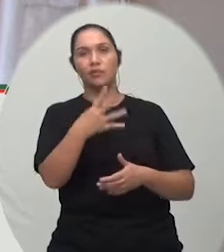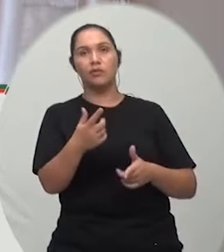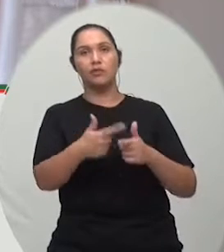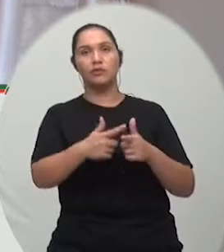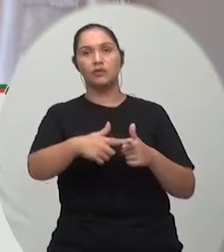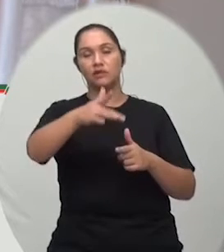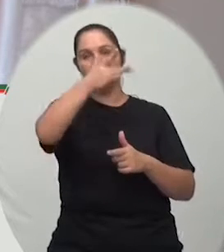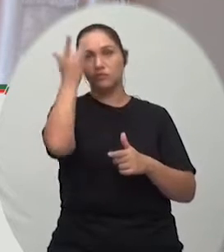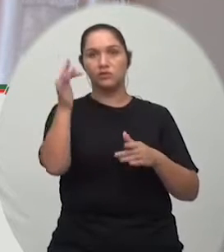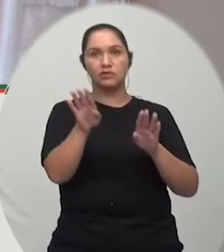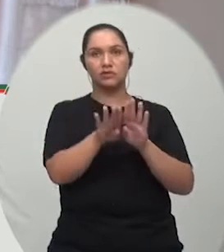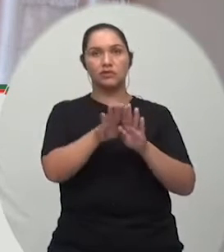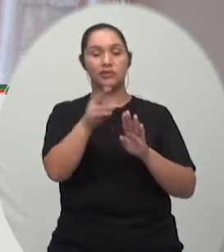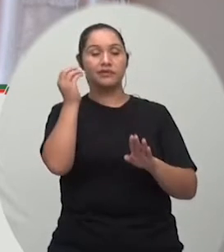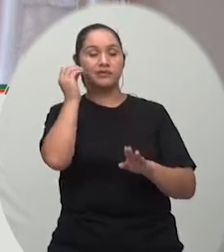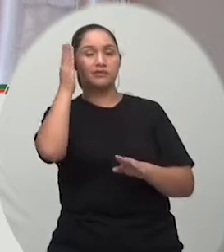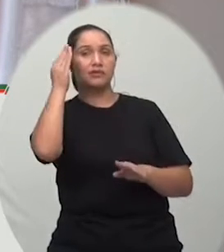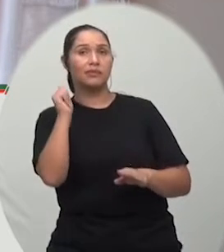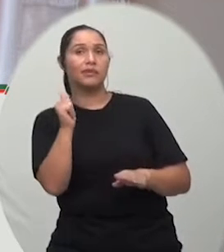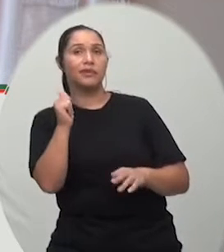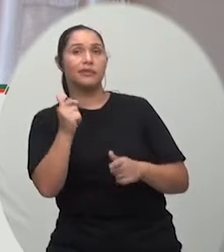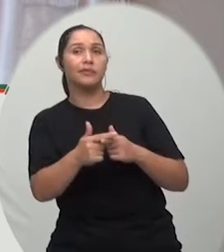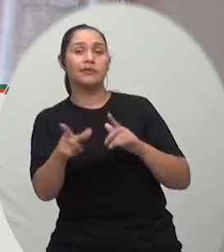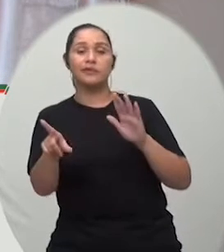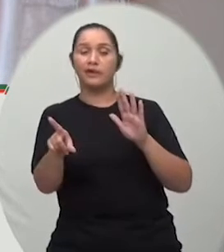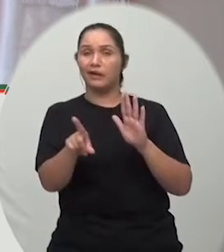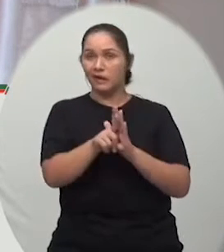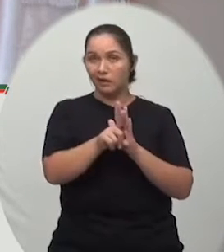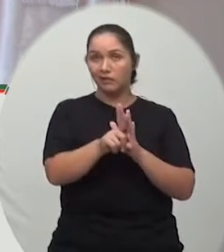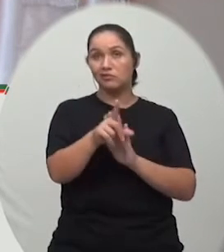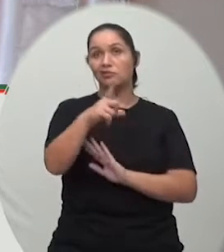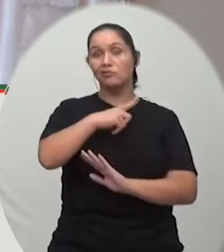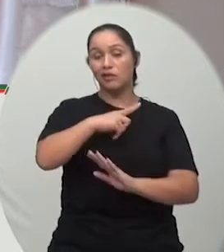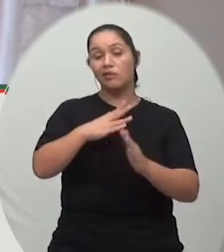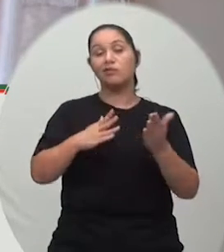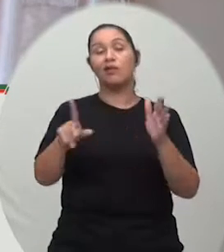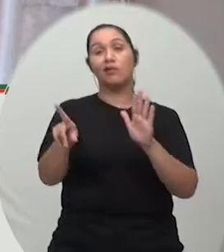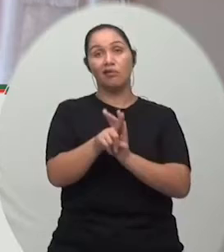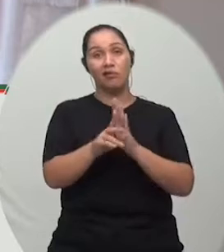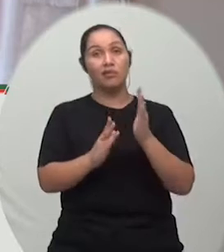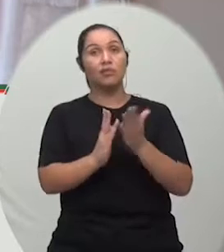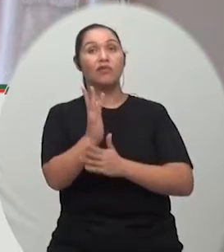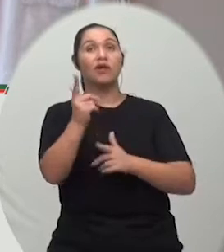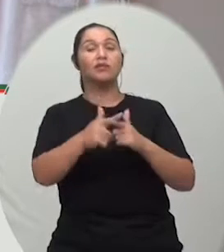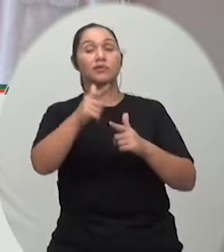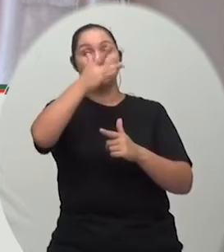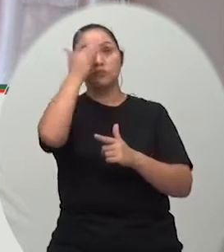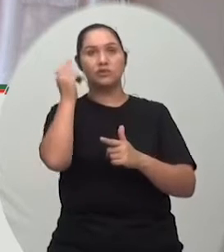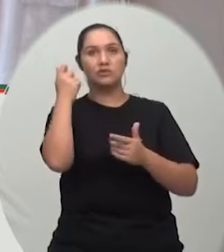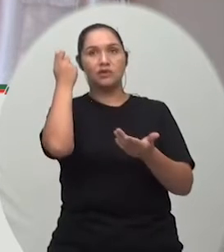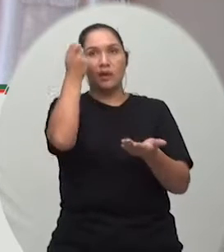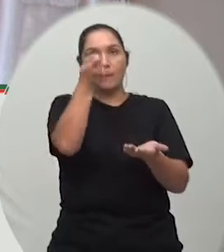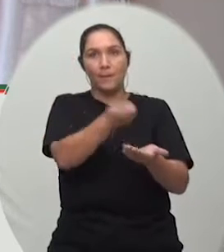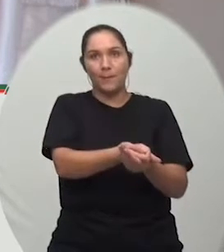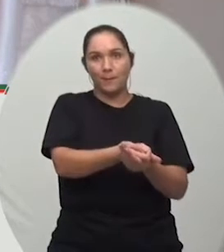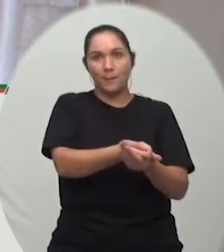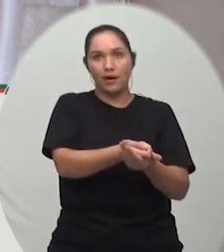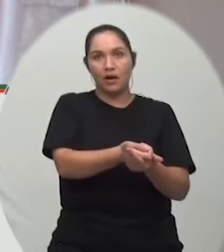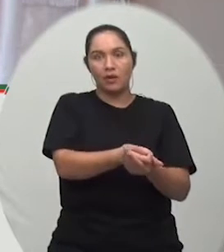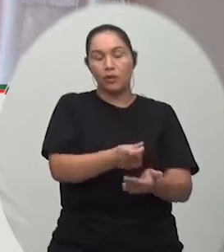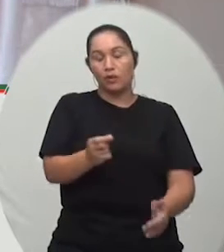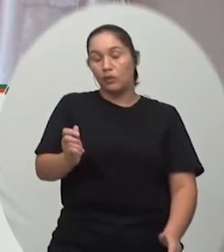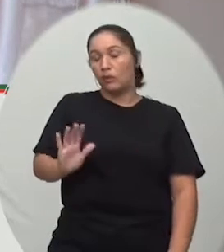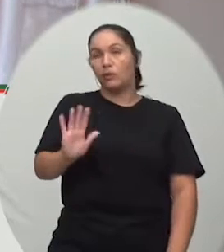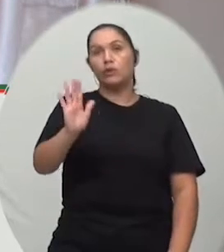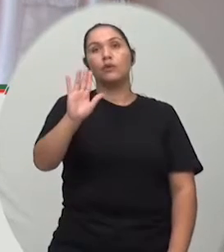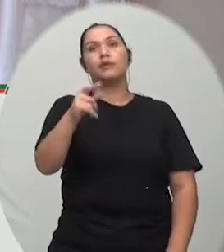também procurem saber, né, pela lei que já está valendo, que às vezes tem pessoas que pagam fortunas, né, de uma transferência